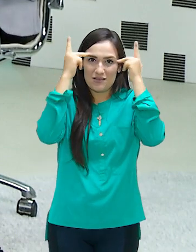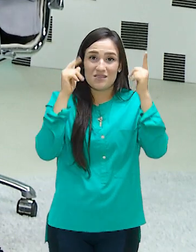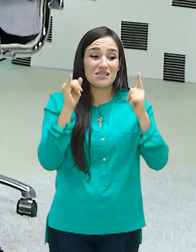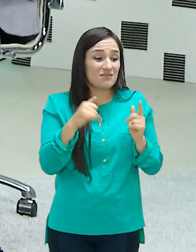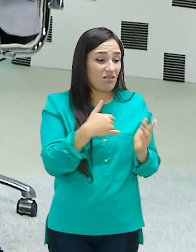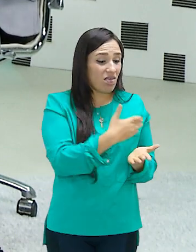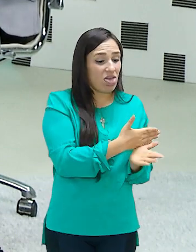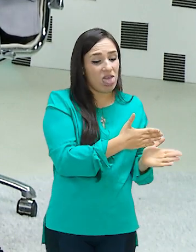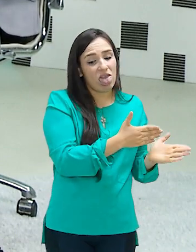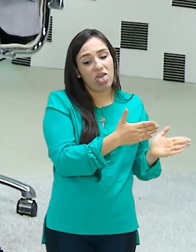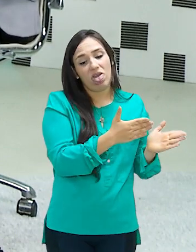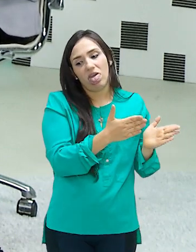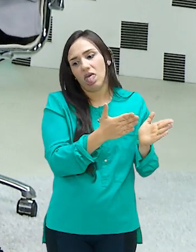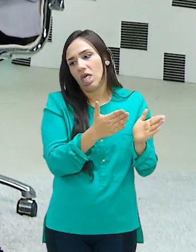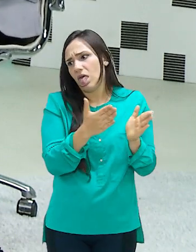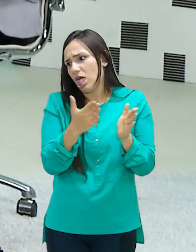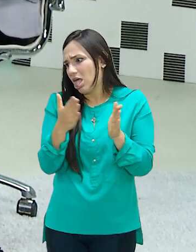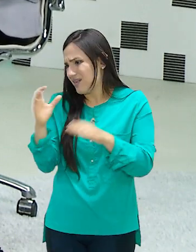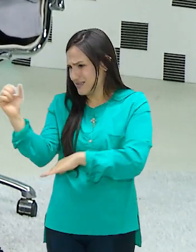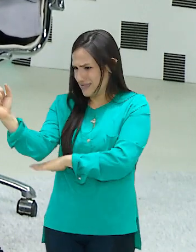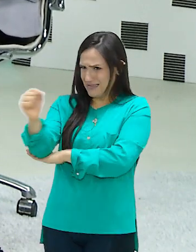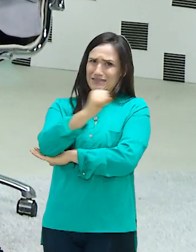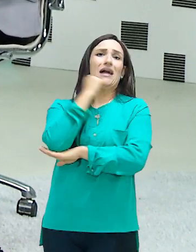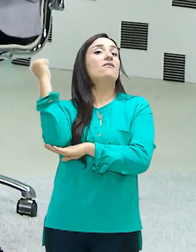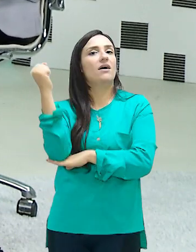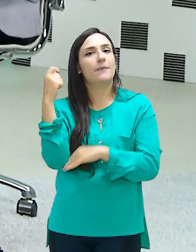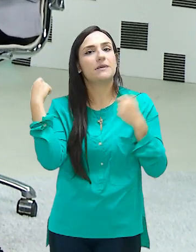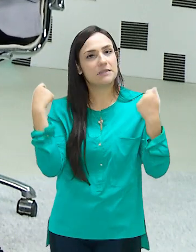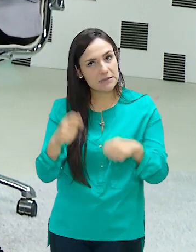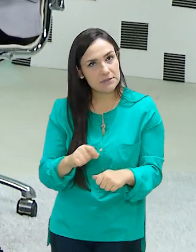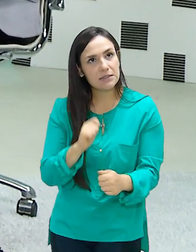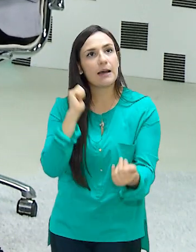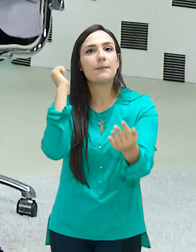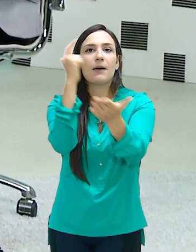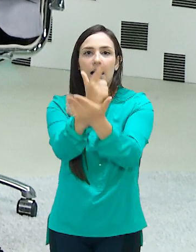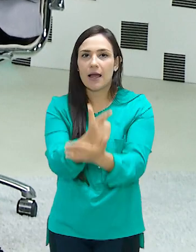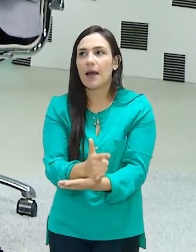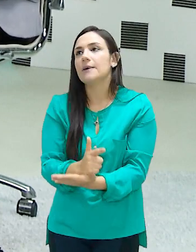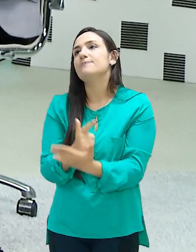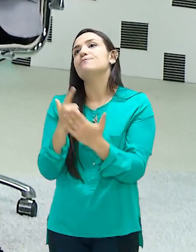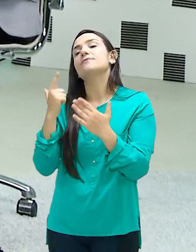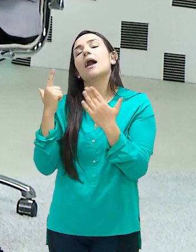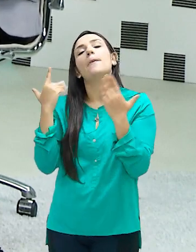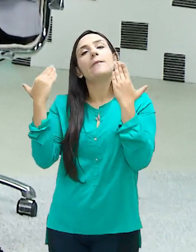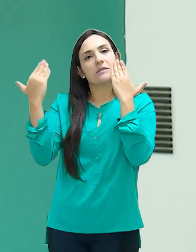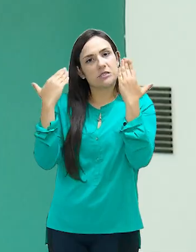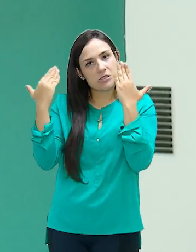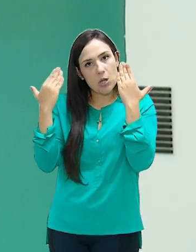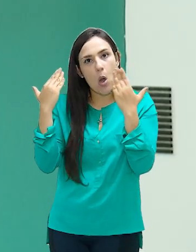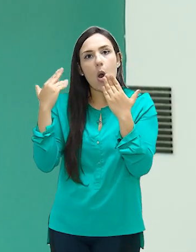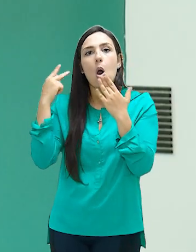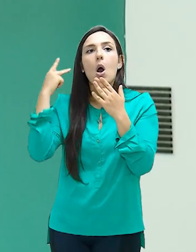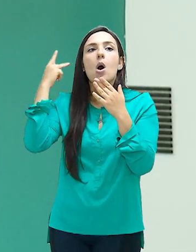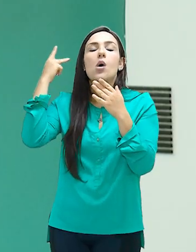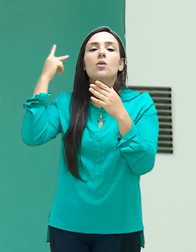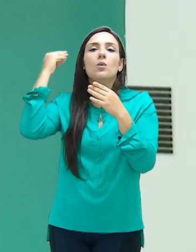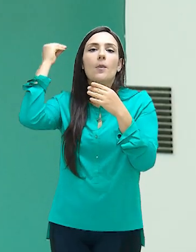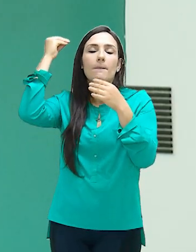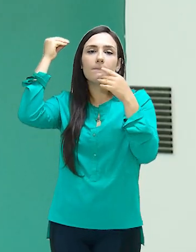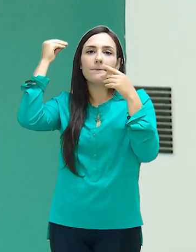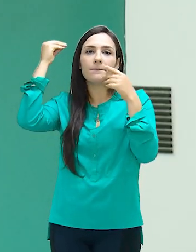que deixar acontecer, porque depois vai ter que ir para um psicólogo, para um psiquiatra, que vai ter um gasto enorme. Por isso que eu digo, as